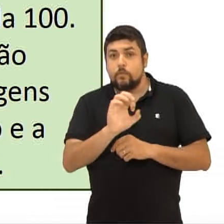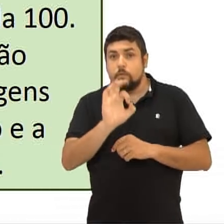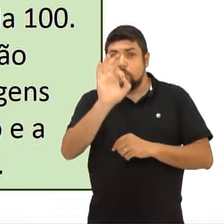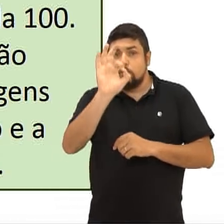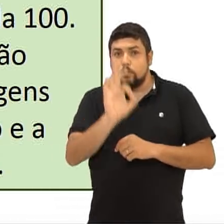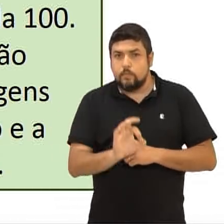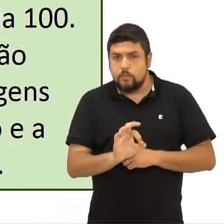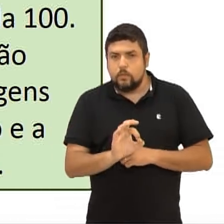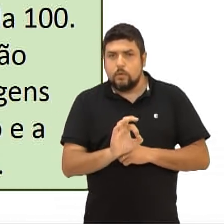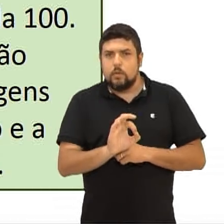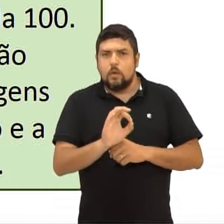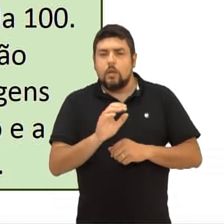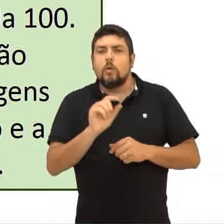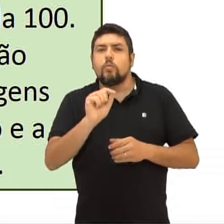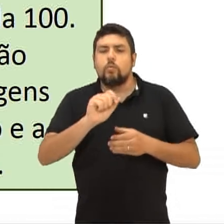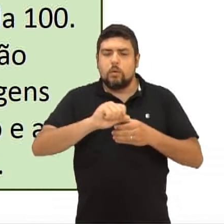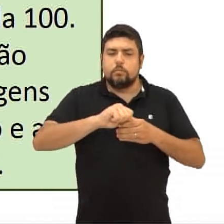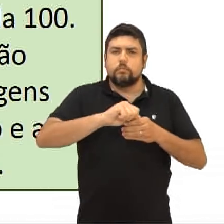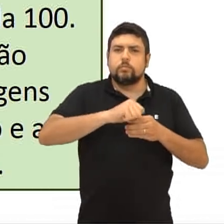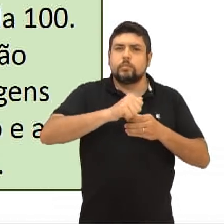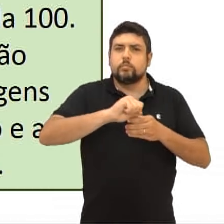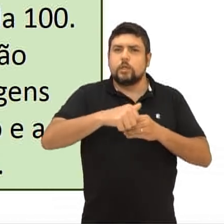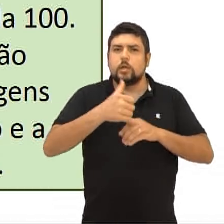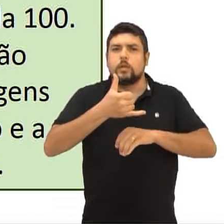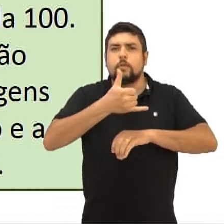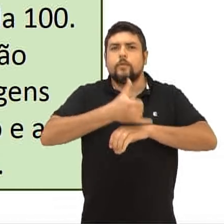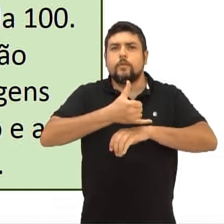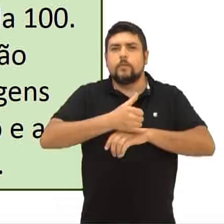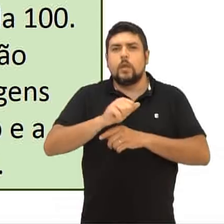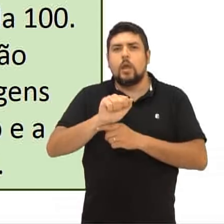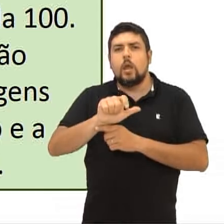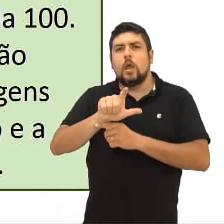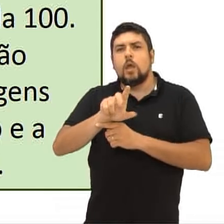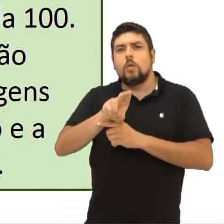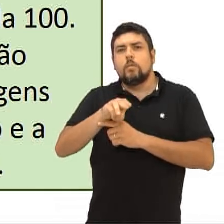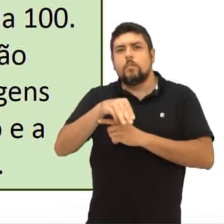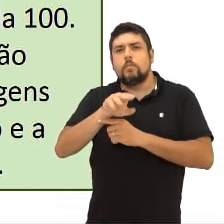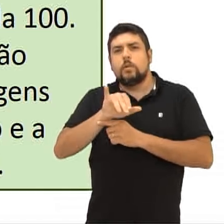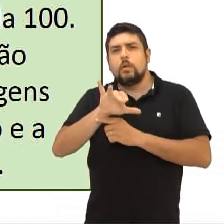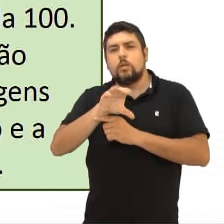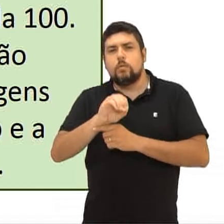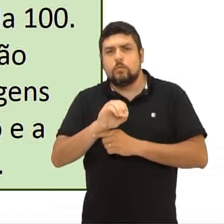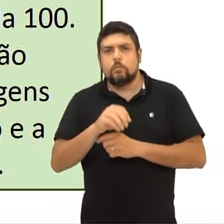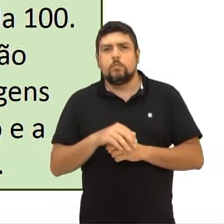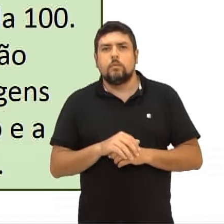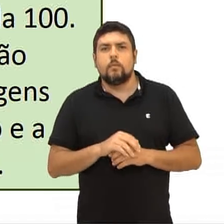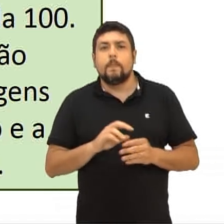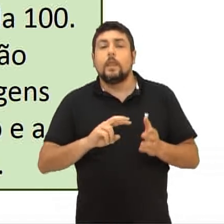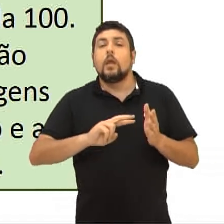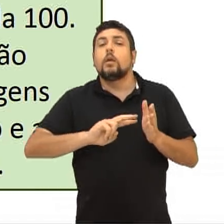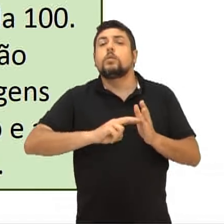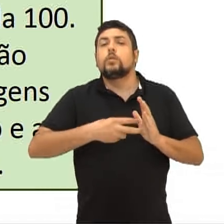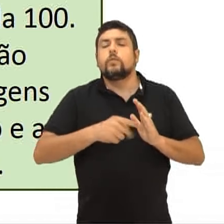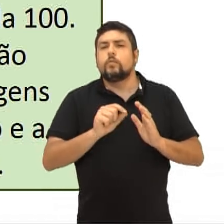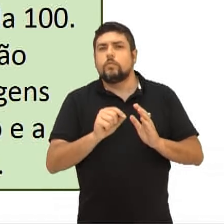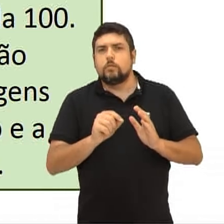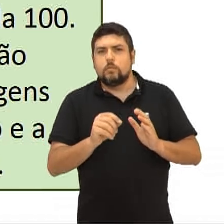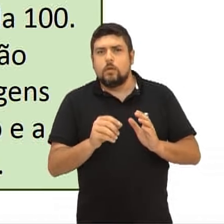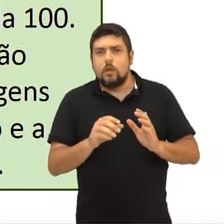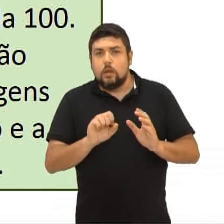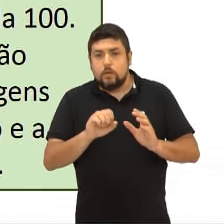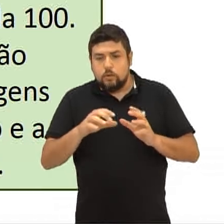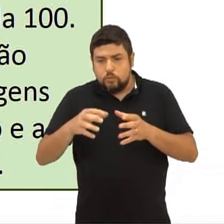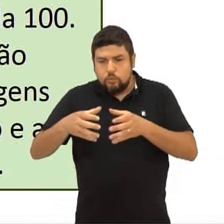nosso país. Isso significa que 98 a cada 100, 98 partes